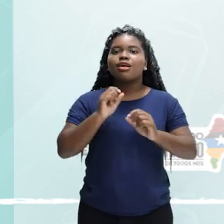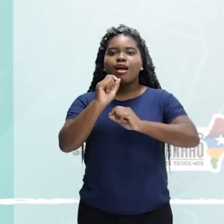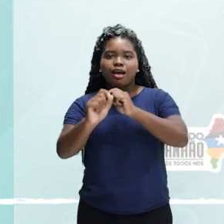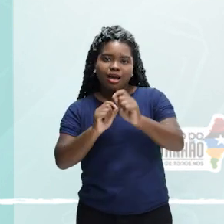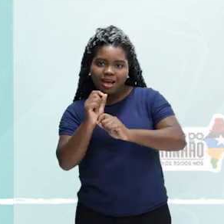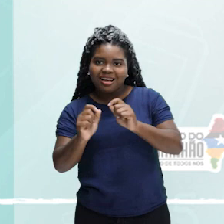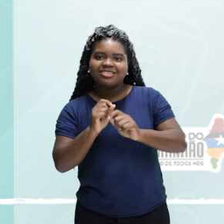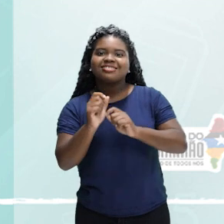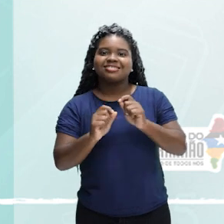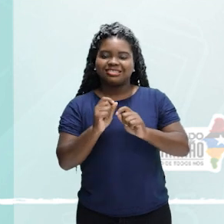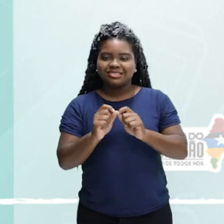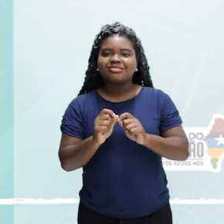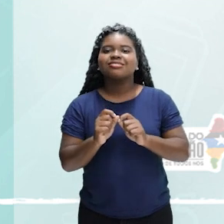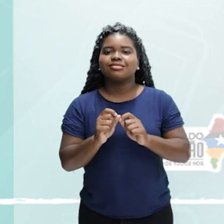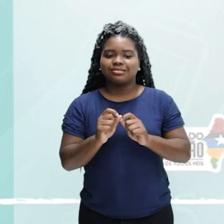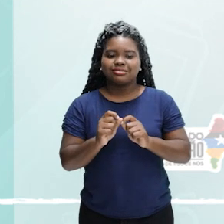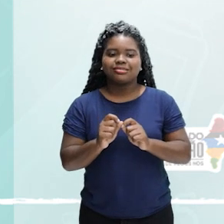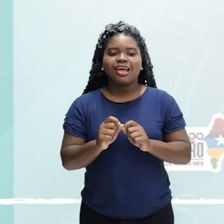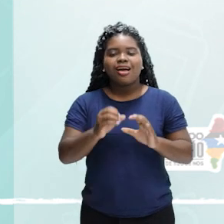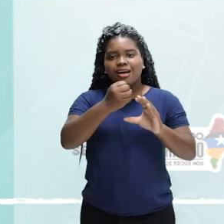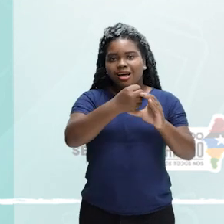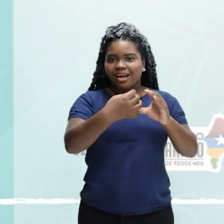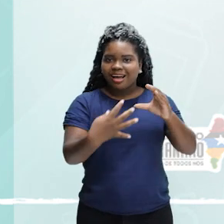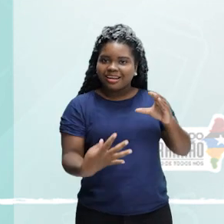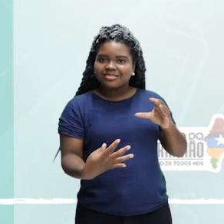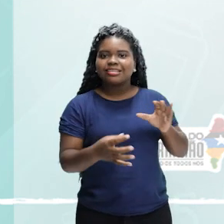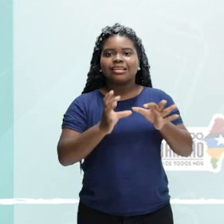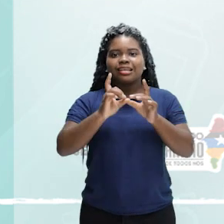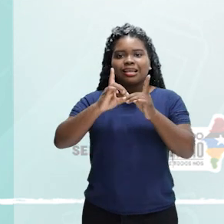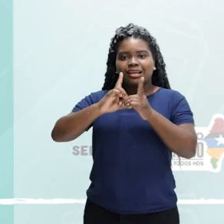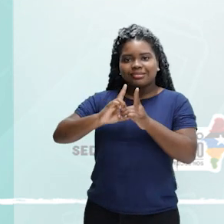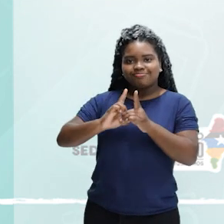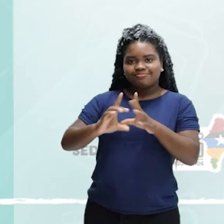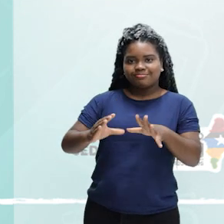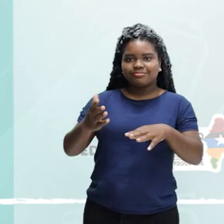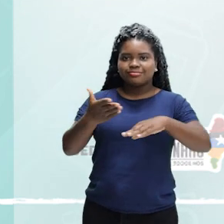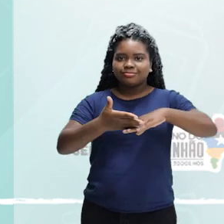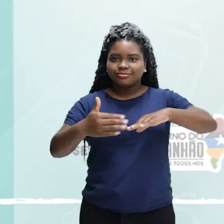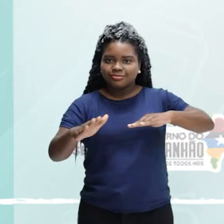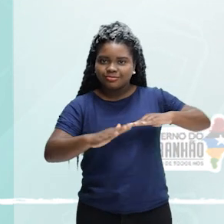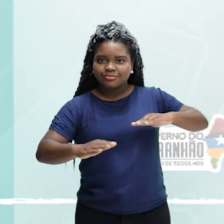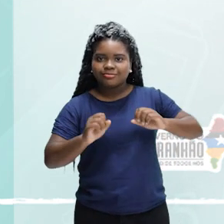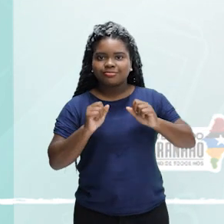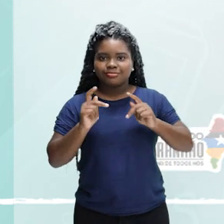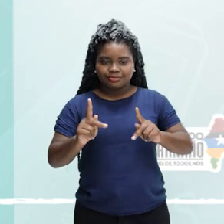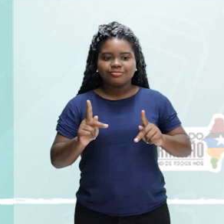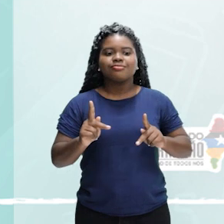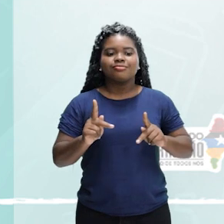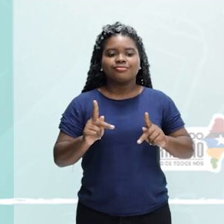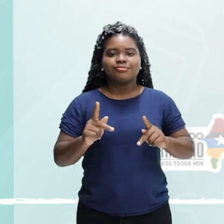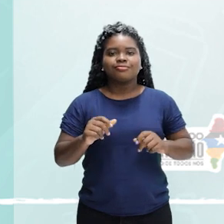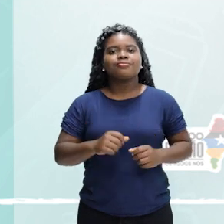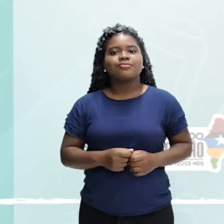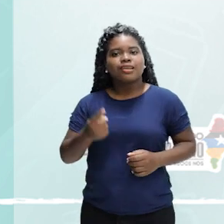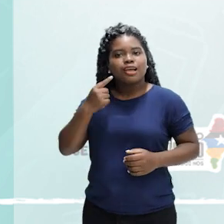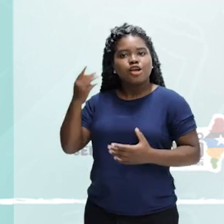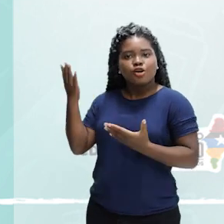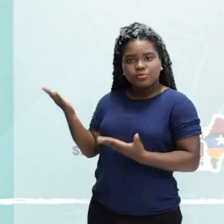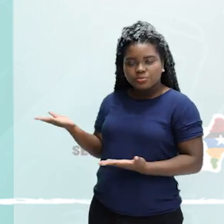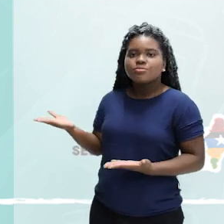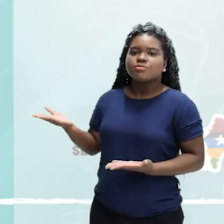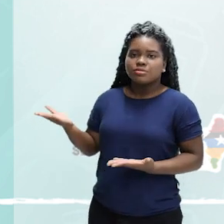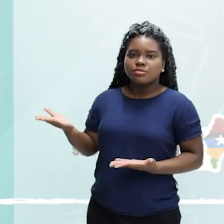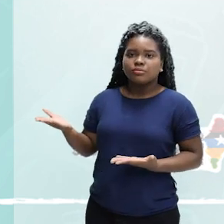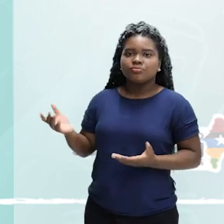características da democracia contemporânea. A teoria democrática contemporânea compreende os autores e as teorias